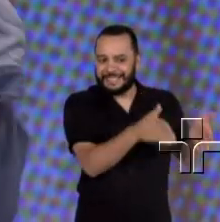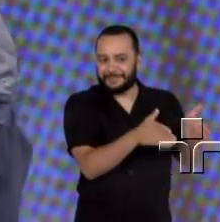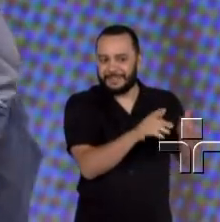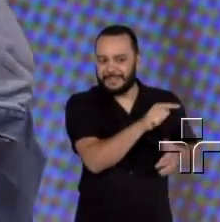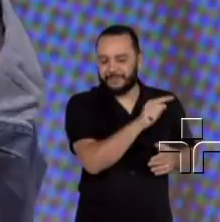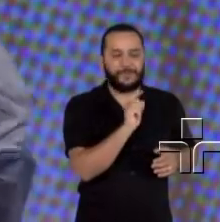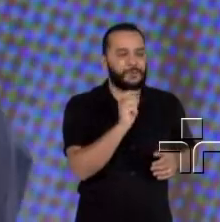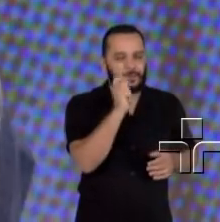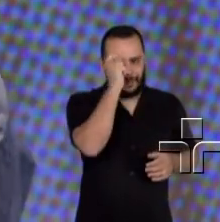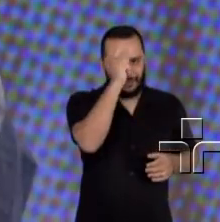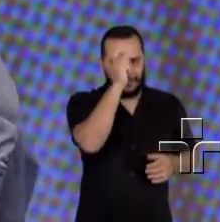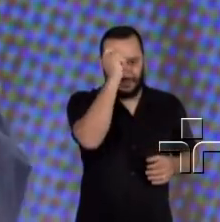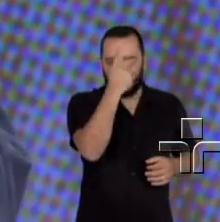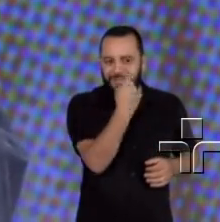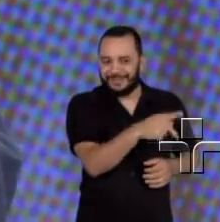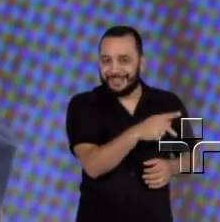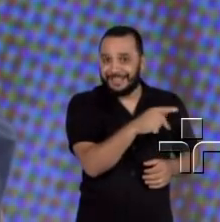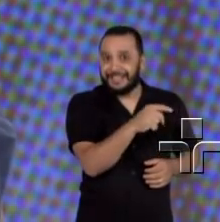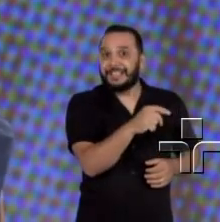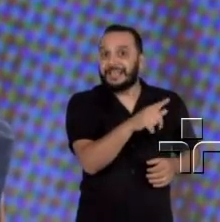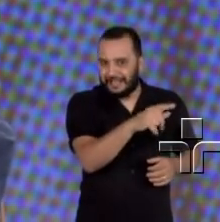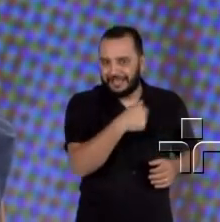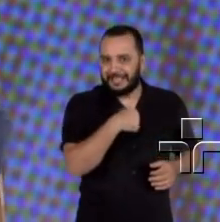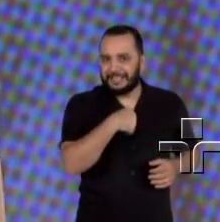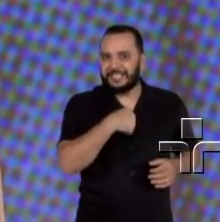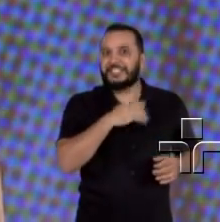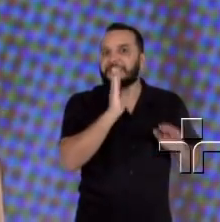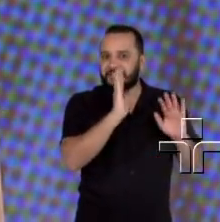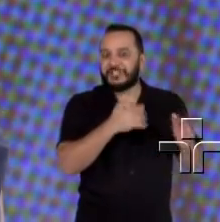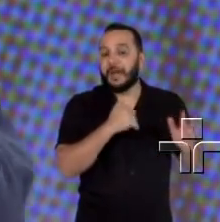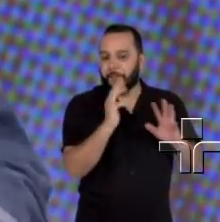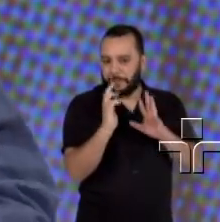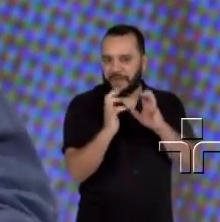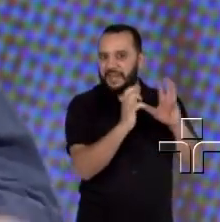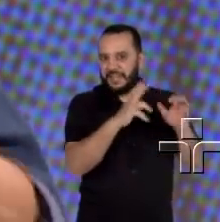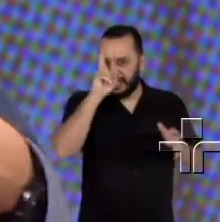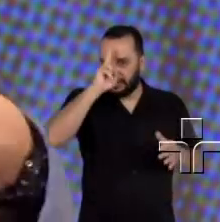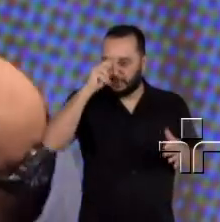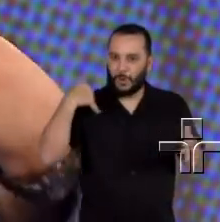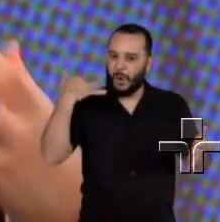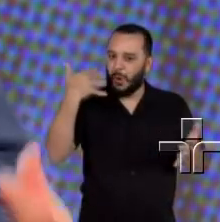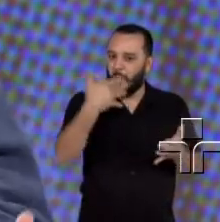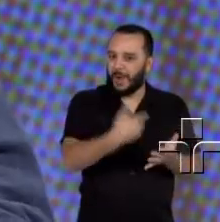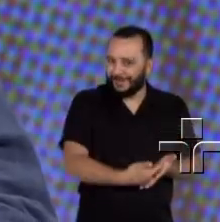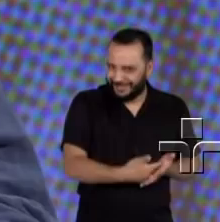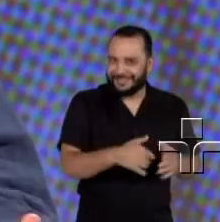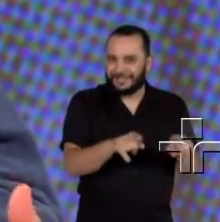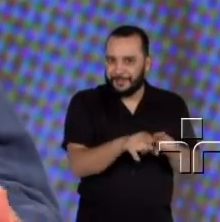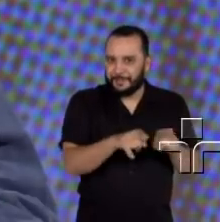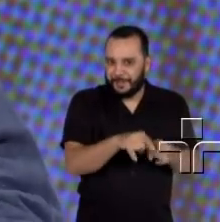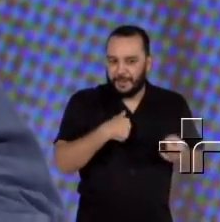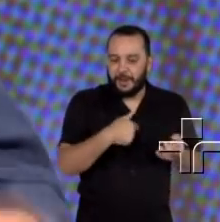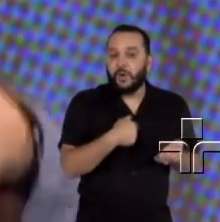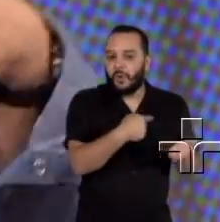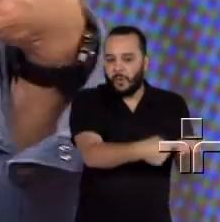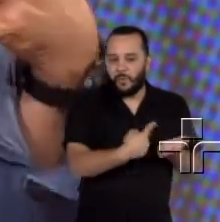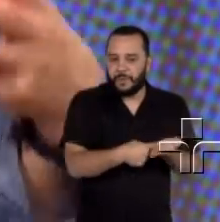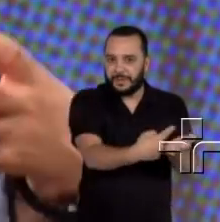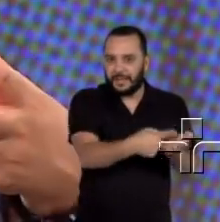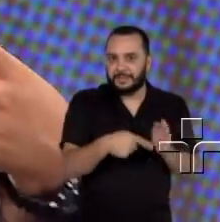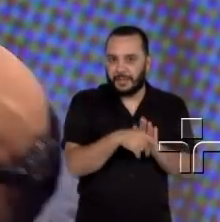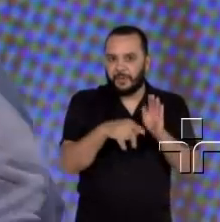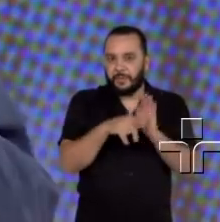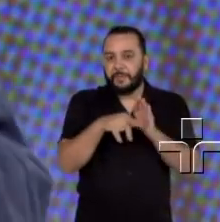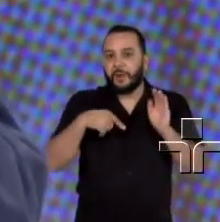de encrencas históricas muito específicas e de combinações étnicas também